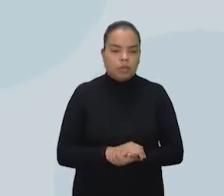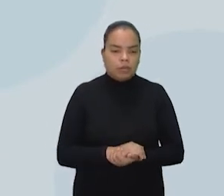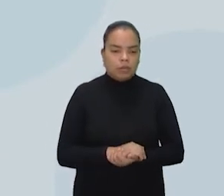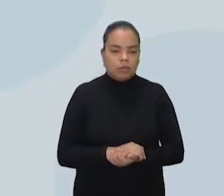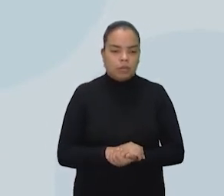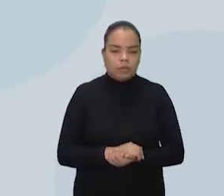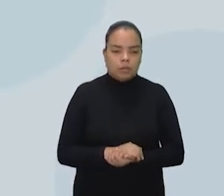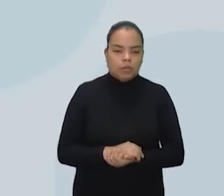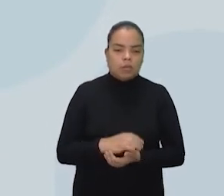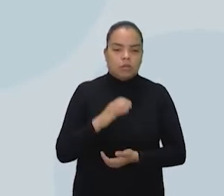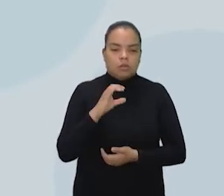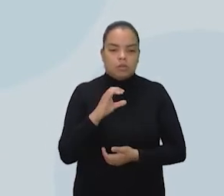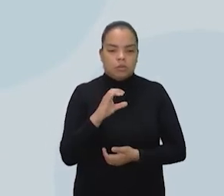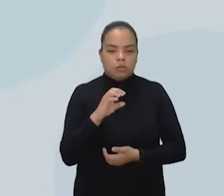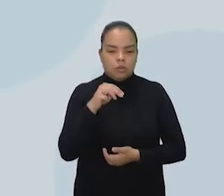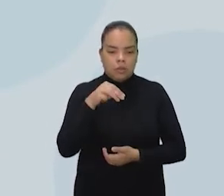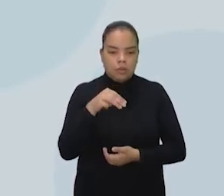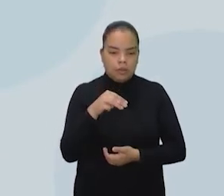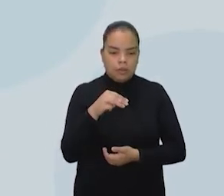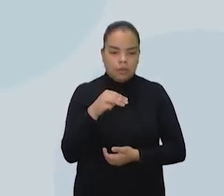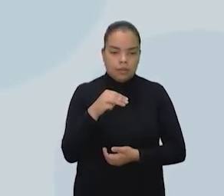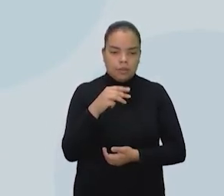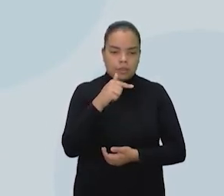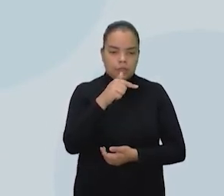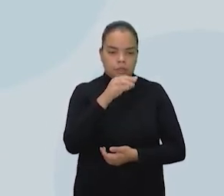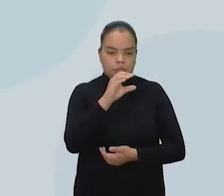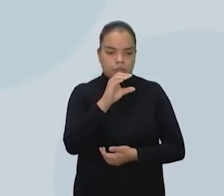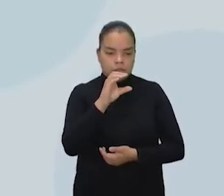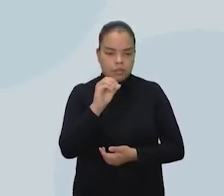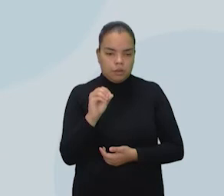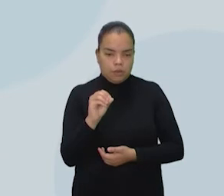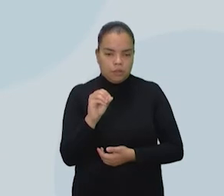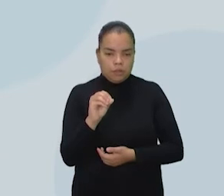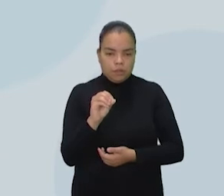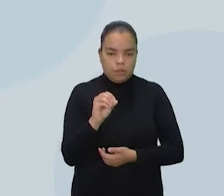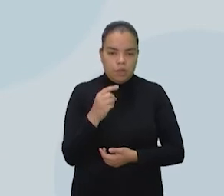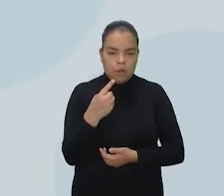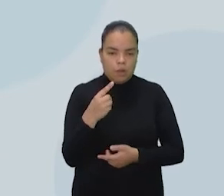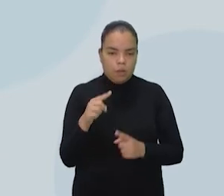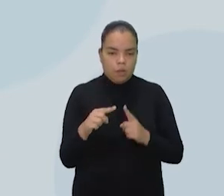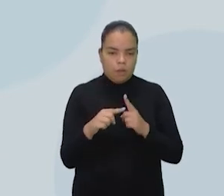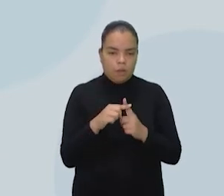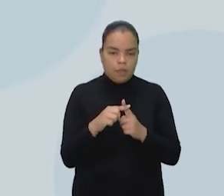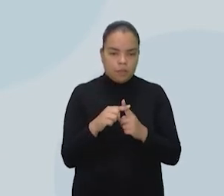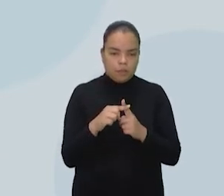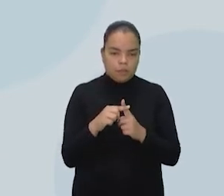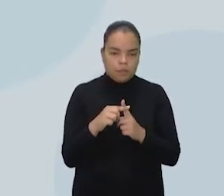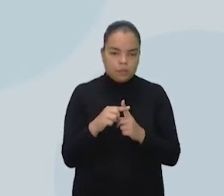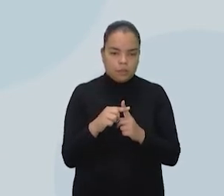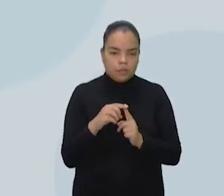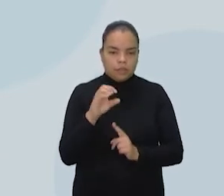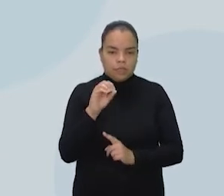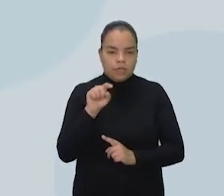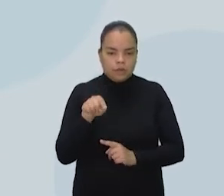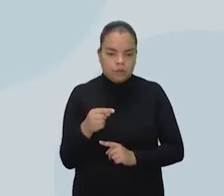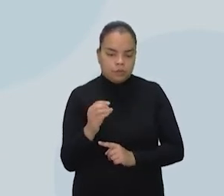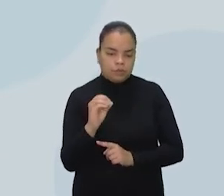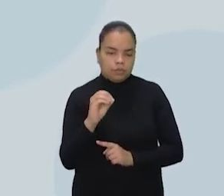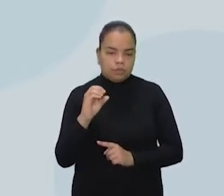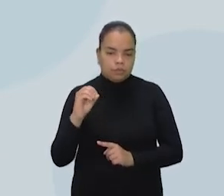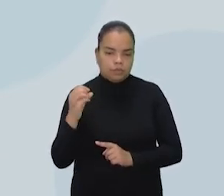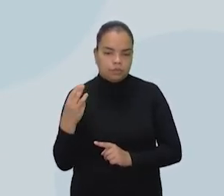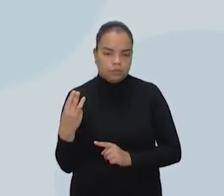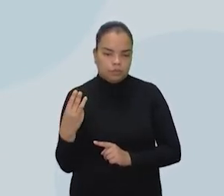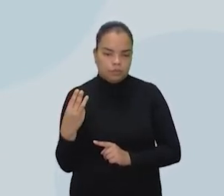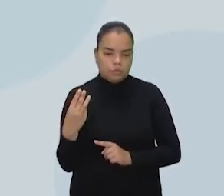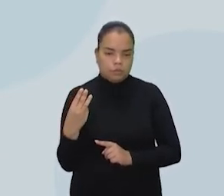750. 1 mais, qual é o aumento? De 3%, né? 0,03